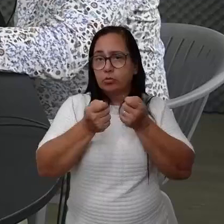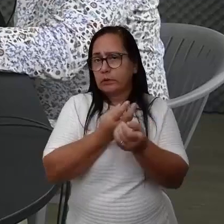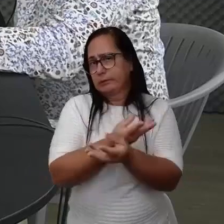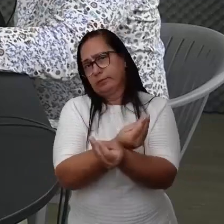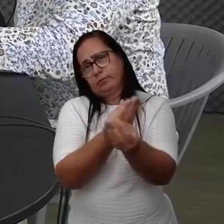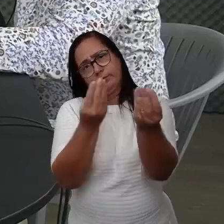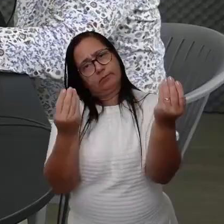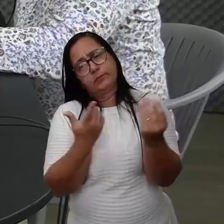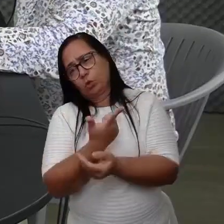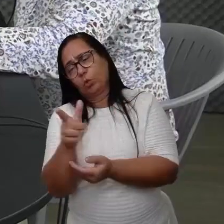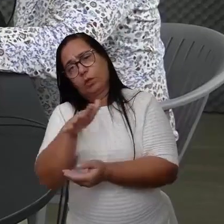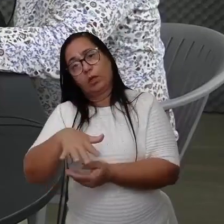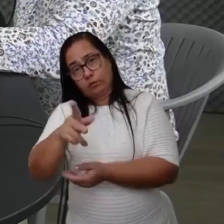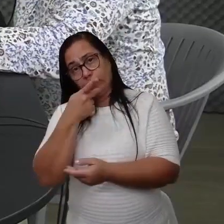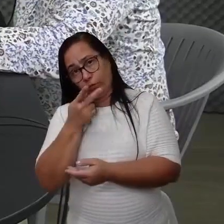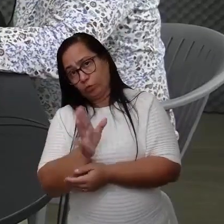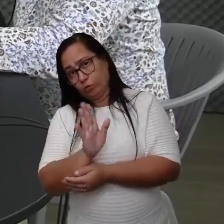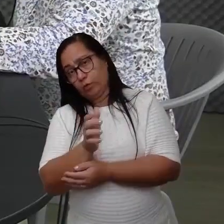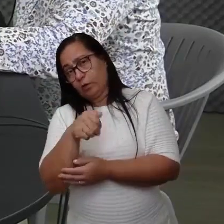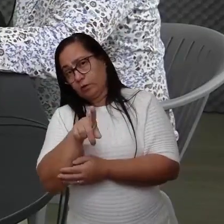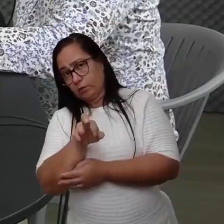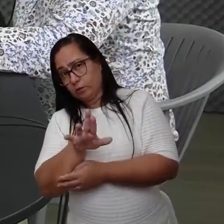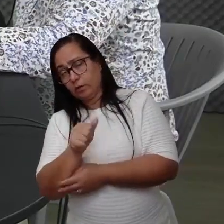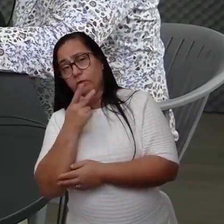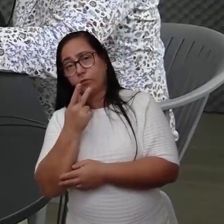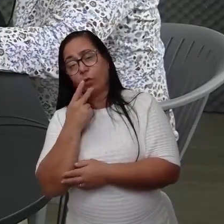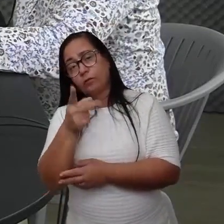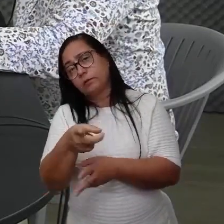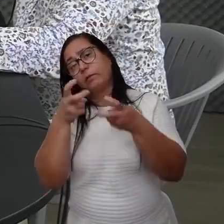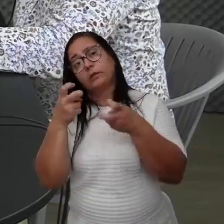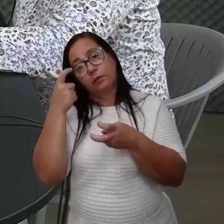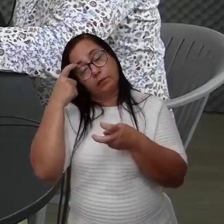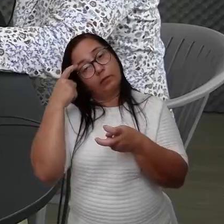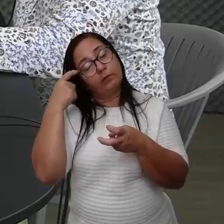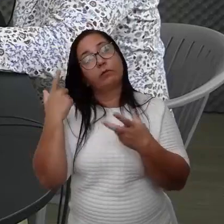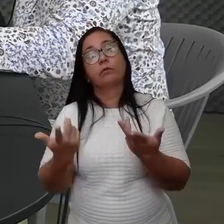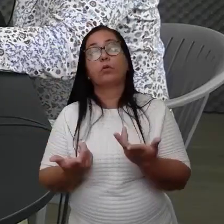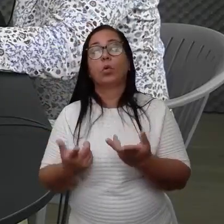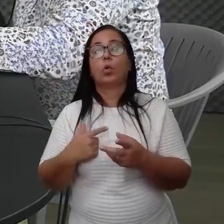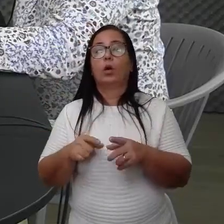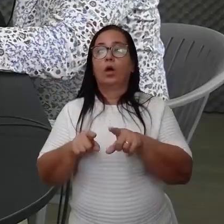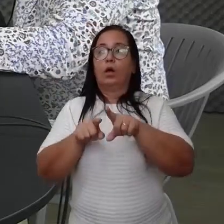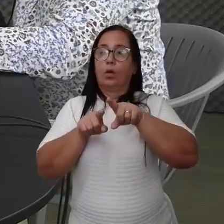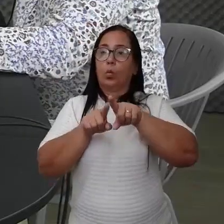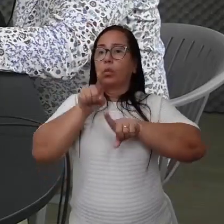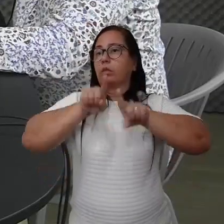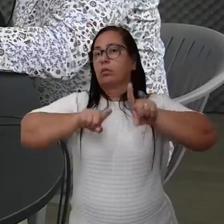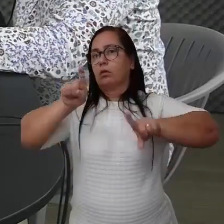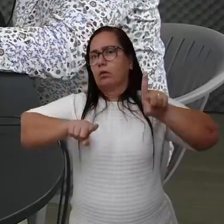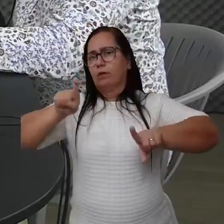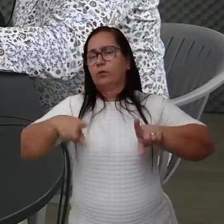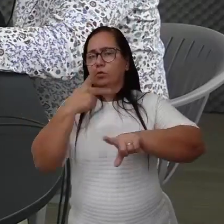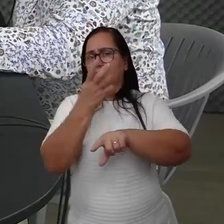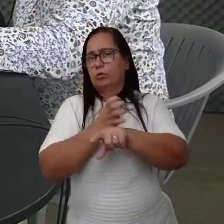na verdade. Que é outra coisa que você estava falando, Andréa. Por exemplo, quando você disse que você percebeu um nível muito, assim, né? Na verdade, não eram os seus